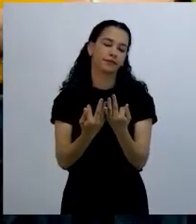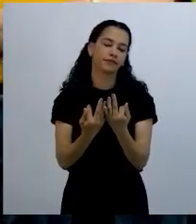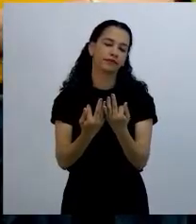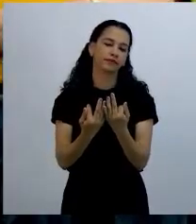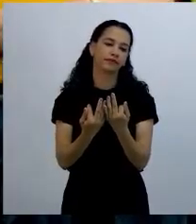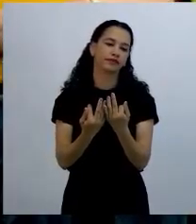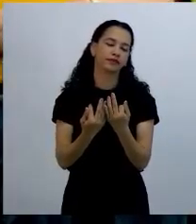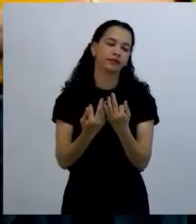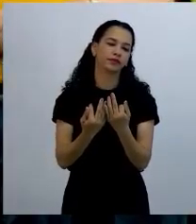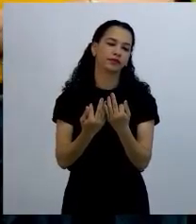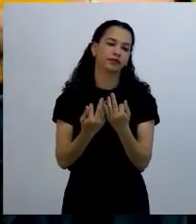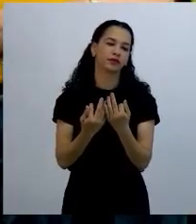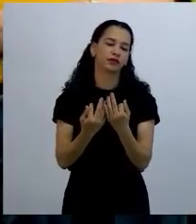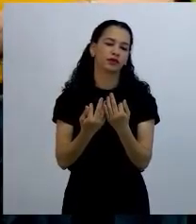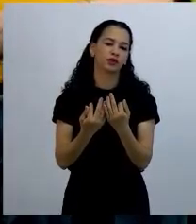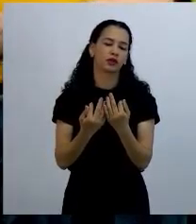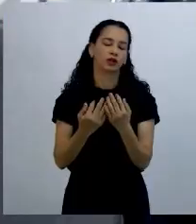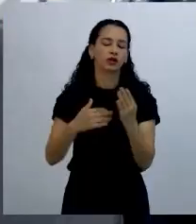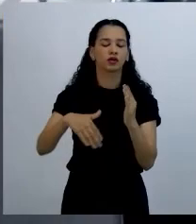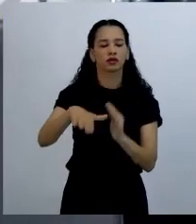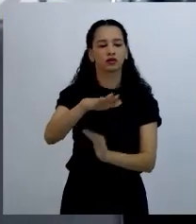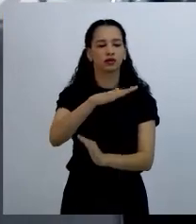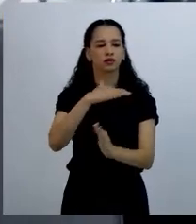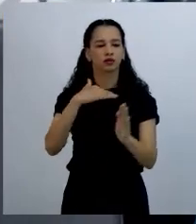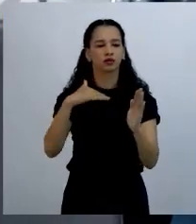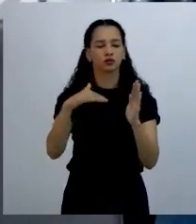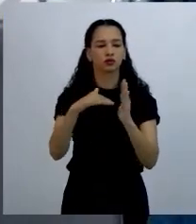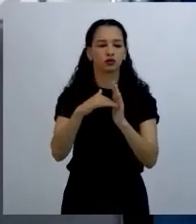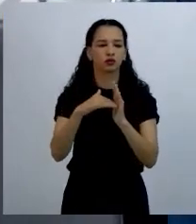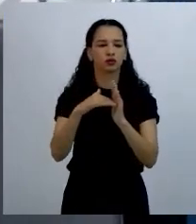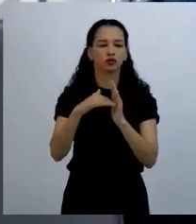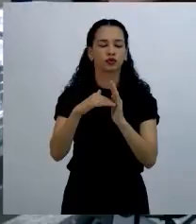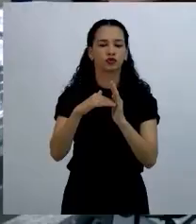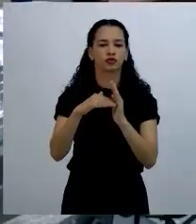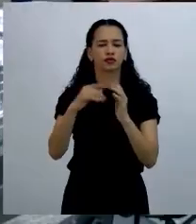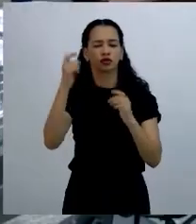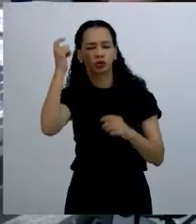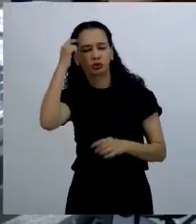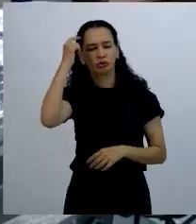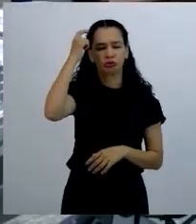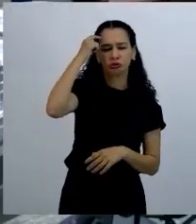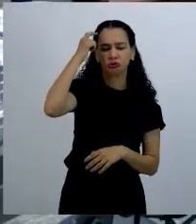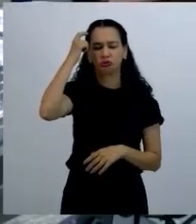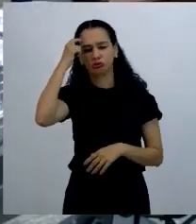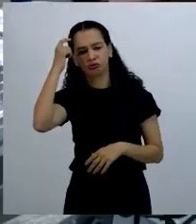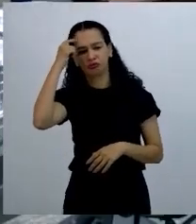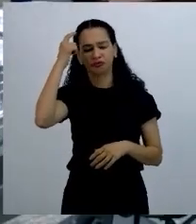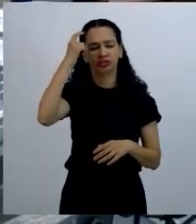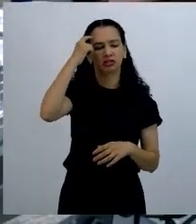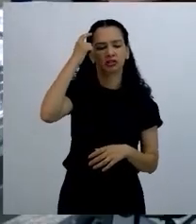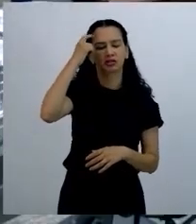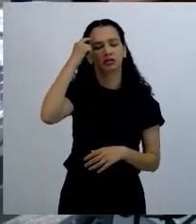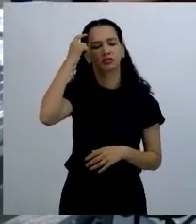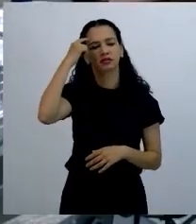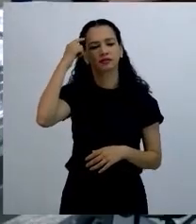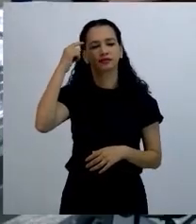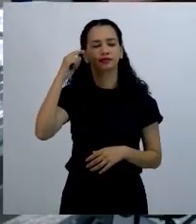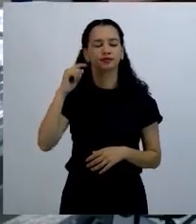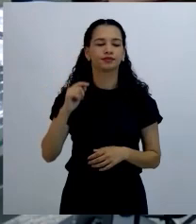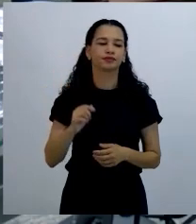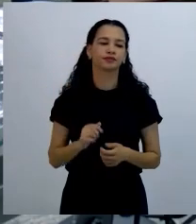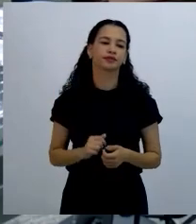sobre o impacto da dúvida e aqui eu faço duas citações a primeira por favor a única coisa que podemos ter certeza